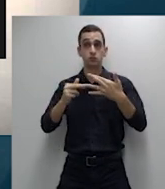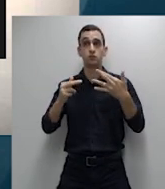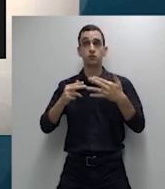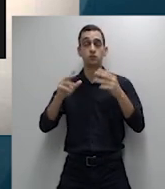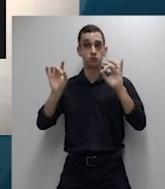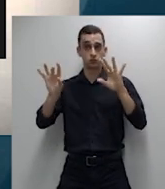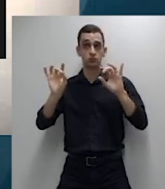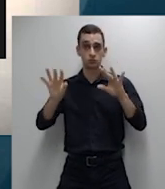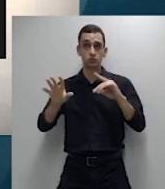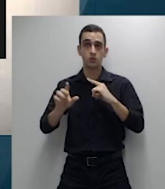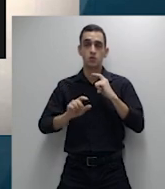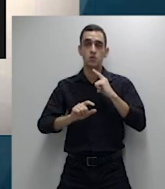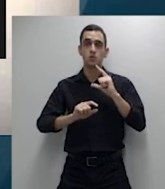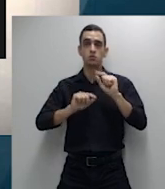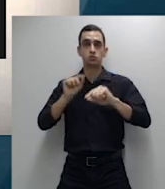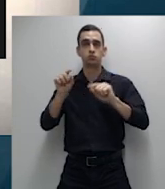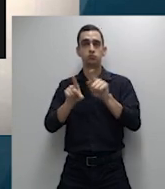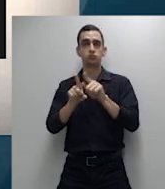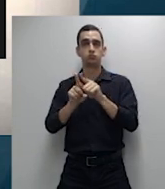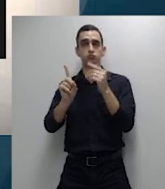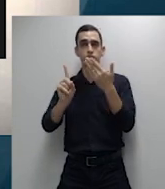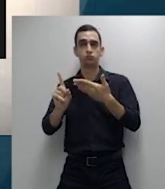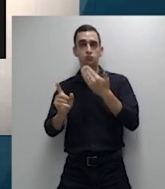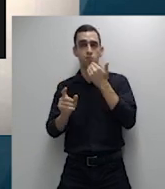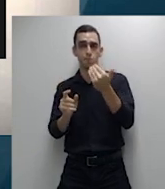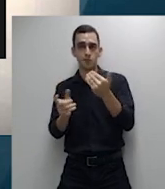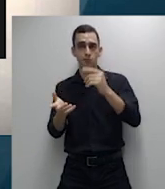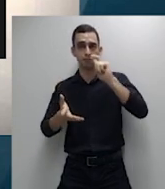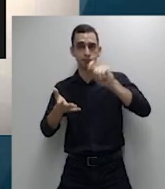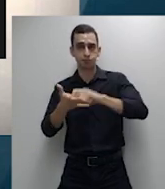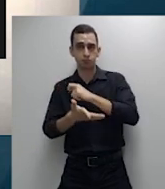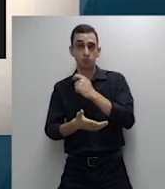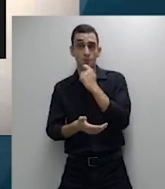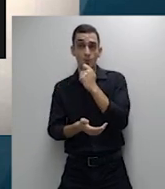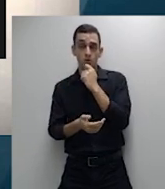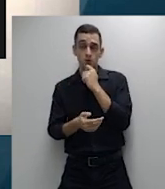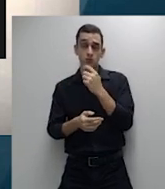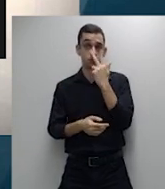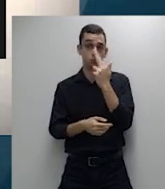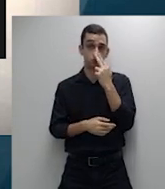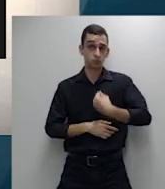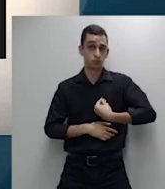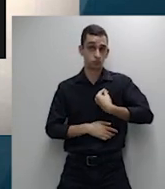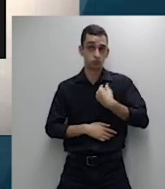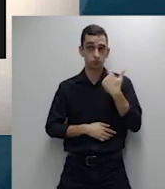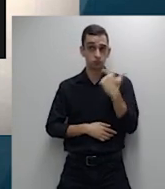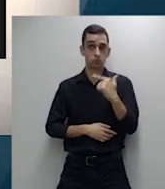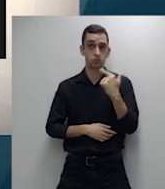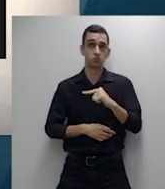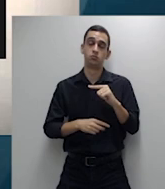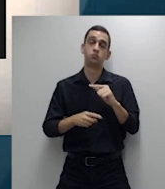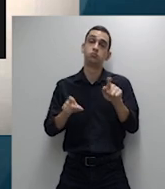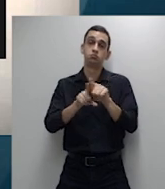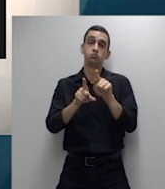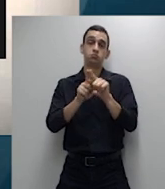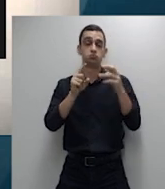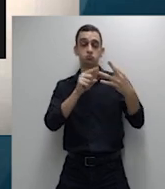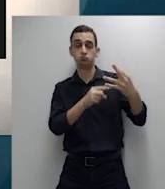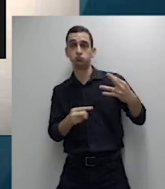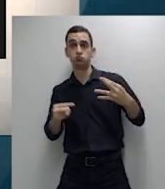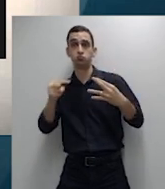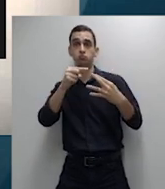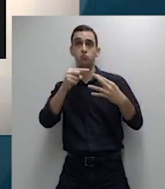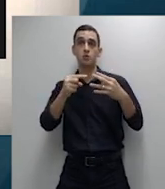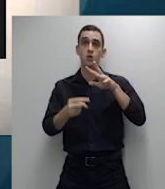sem assinatura do signatário da petição são considerados inexistência não sendo possível nesta Instância abertura de prazo